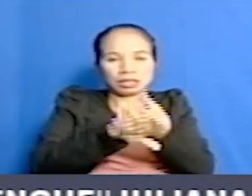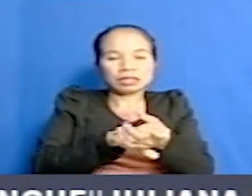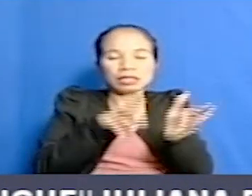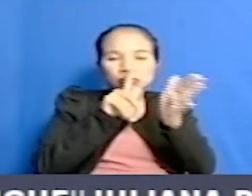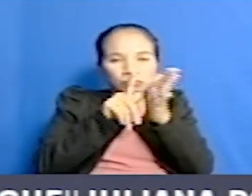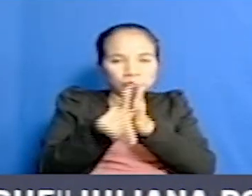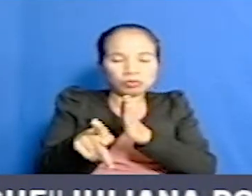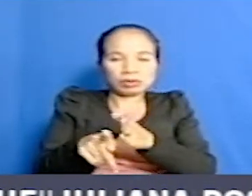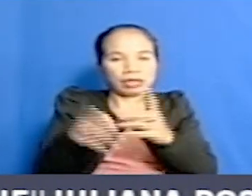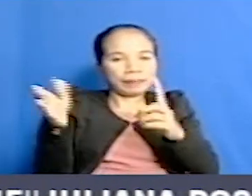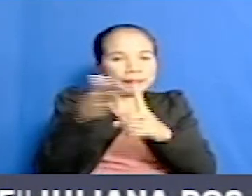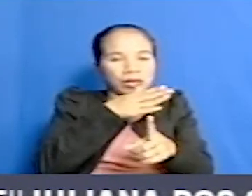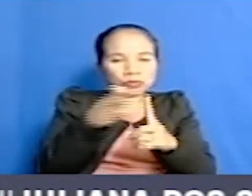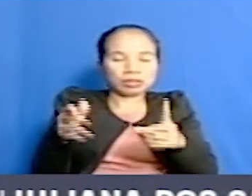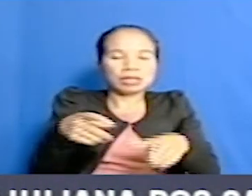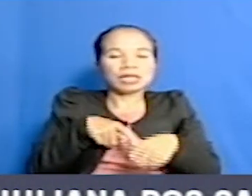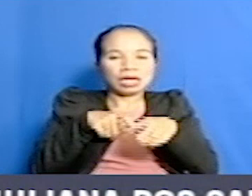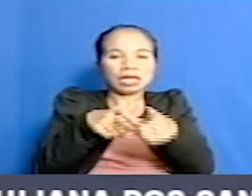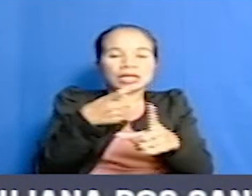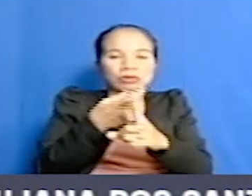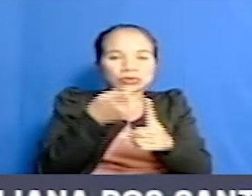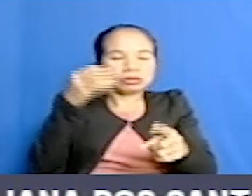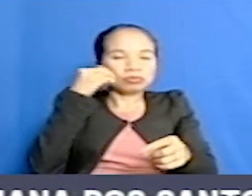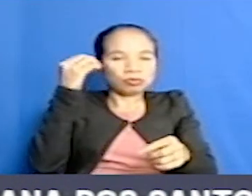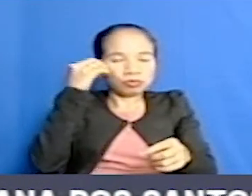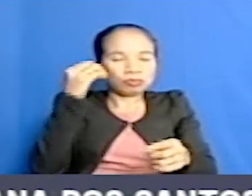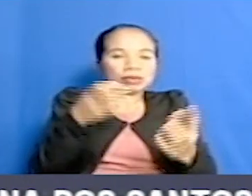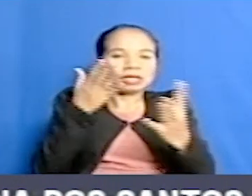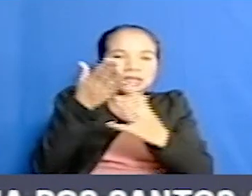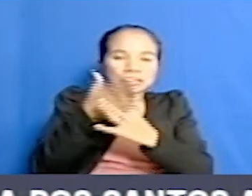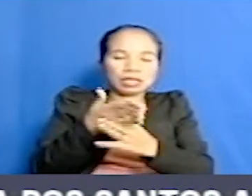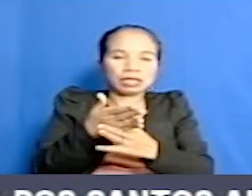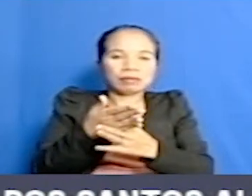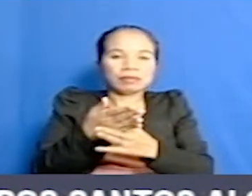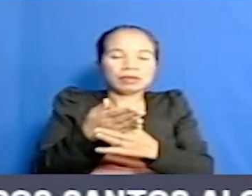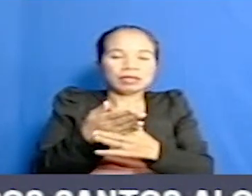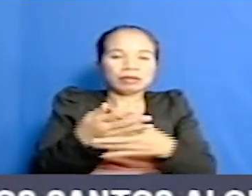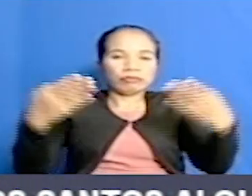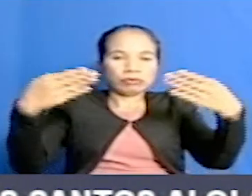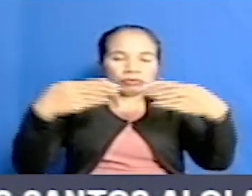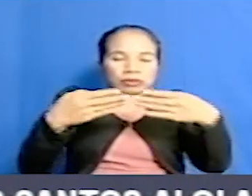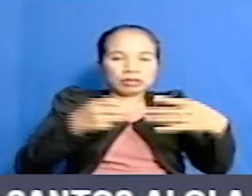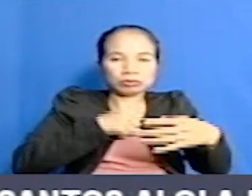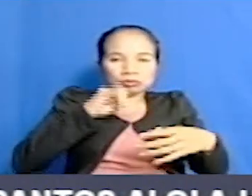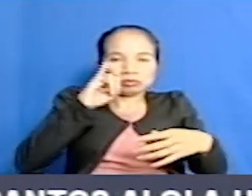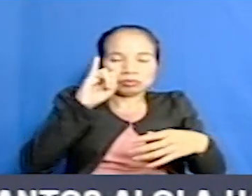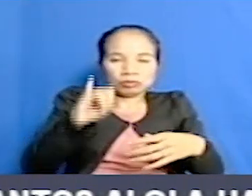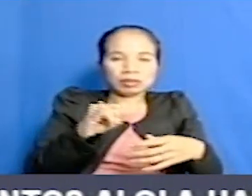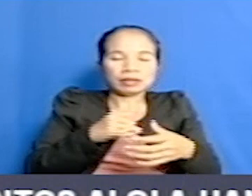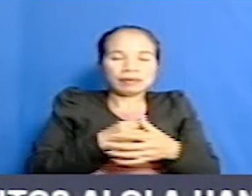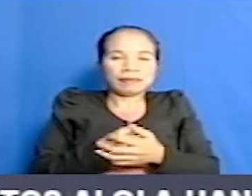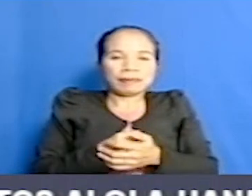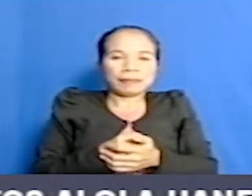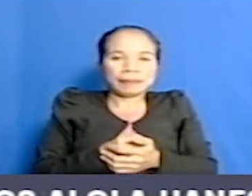halo tortura sa mane, então ni halai sai siuma, e ni consegue tama to itania rai, vivisi patas na